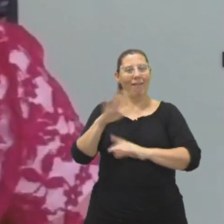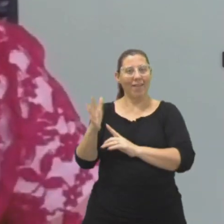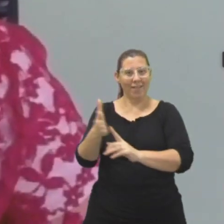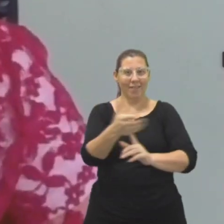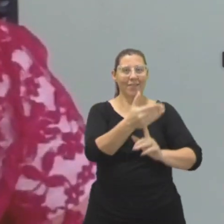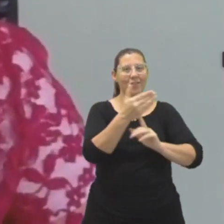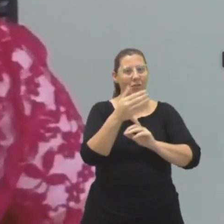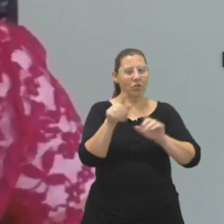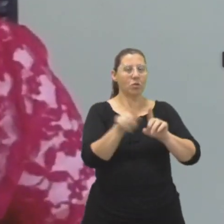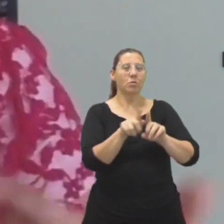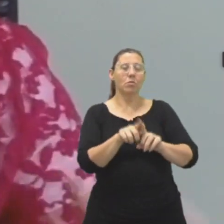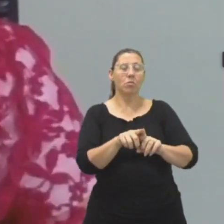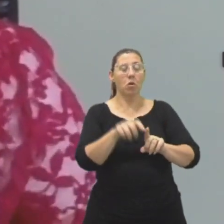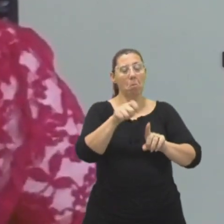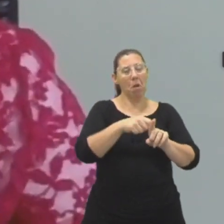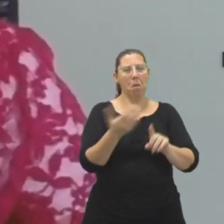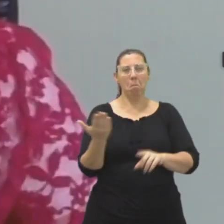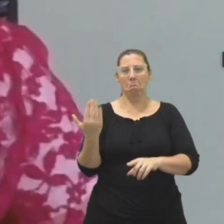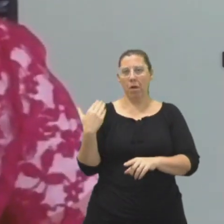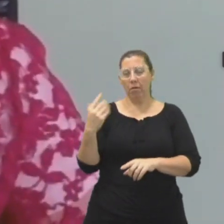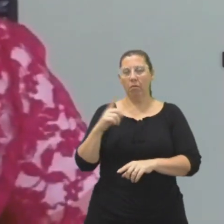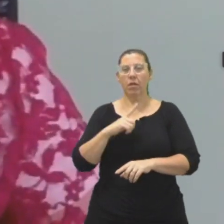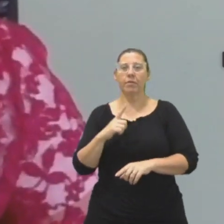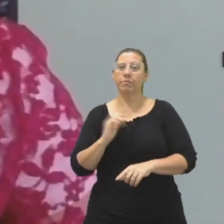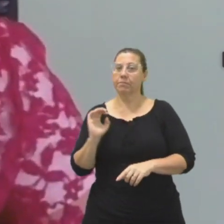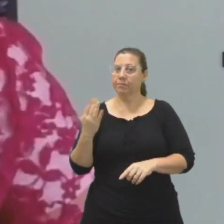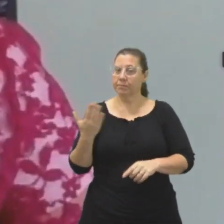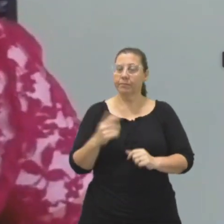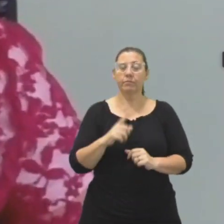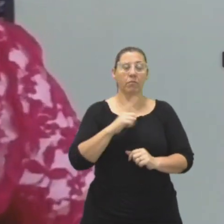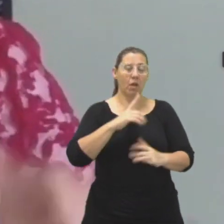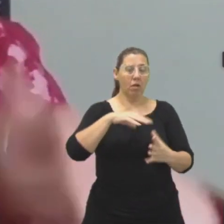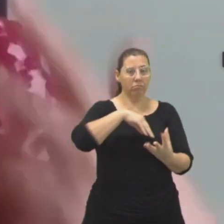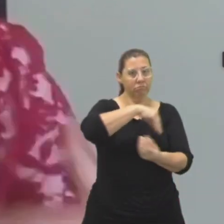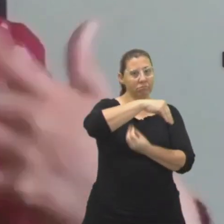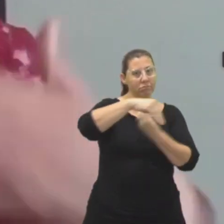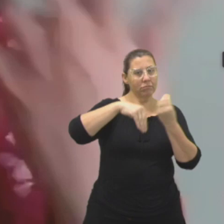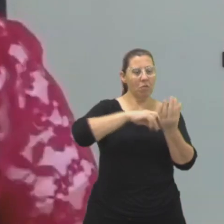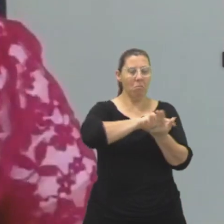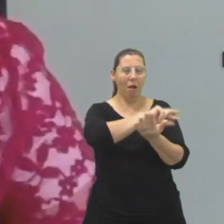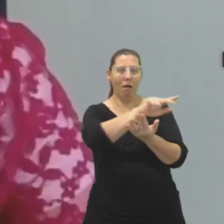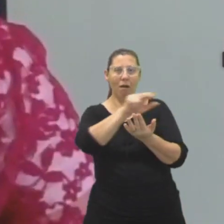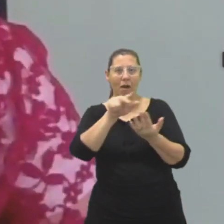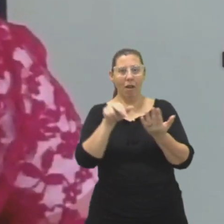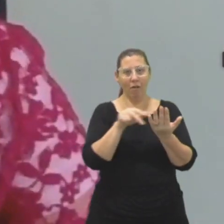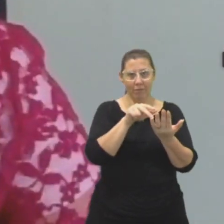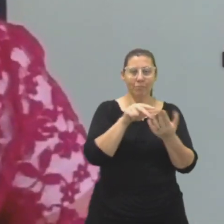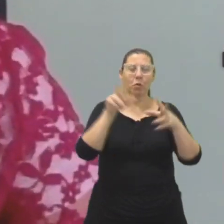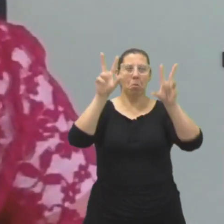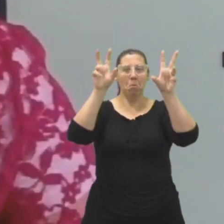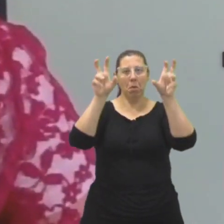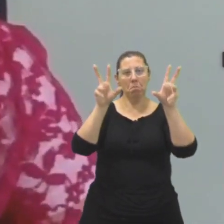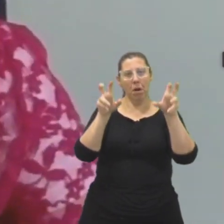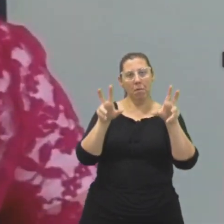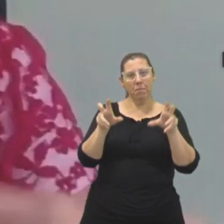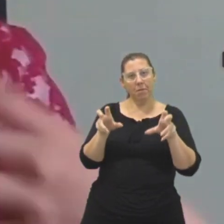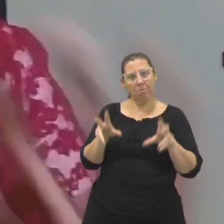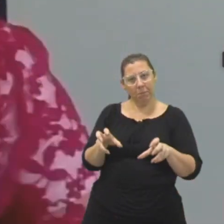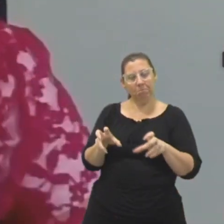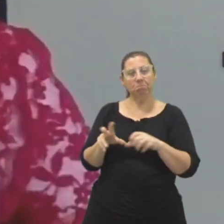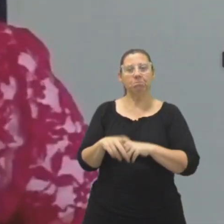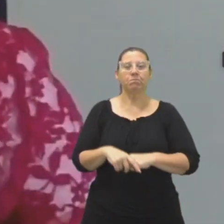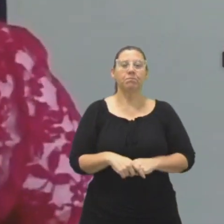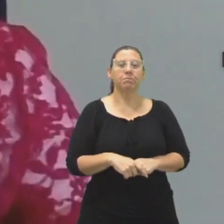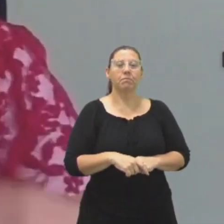mês anterior sobre cultura remix, que ele envolveu várias intertextualidades,